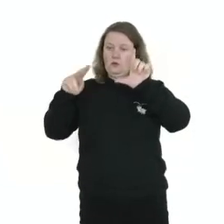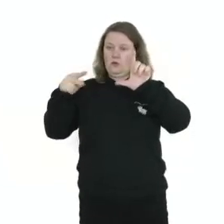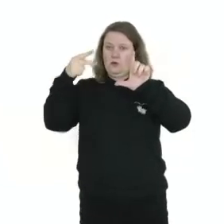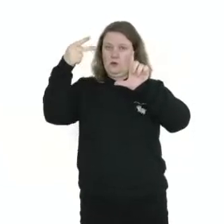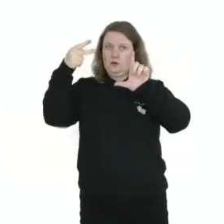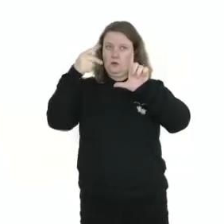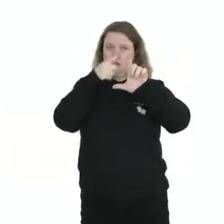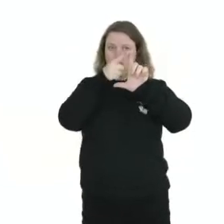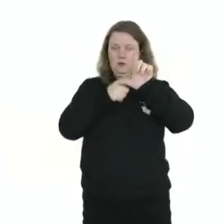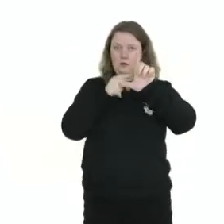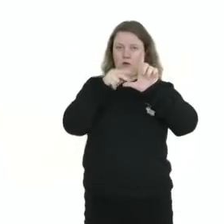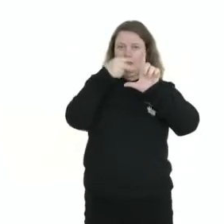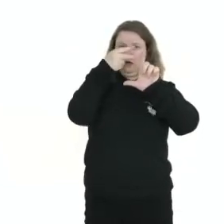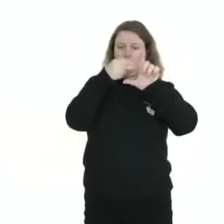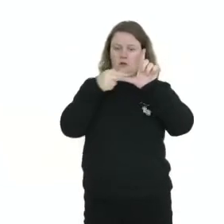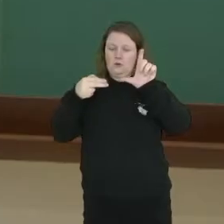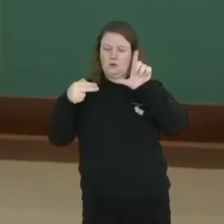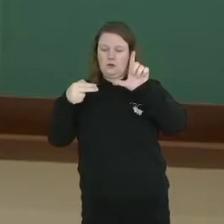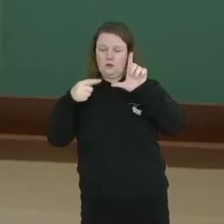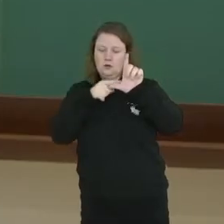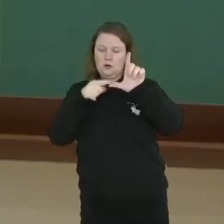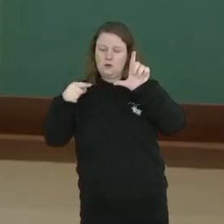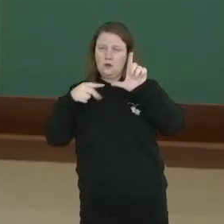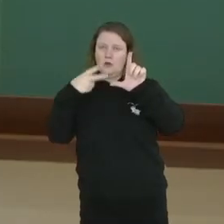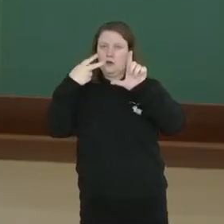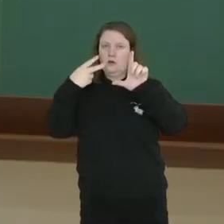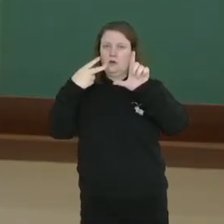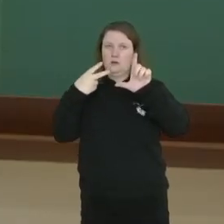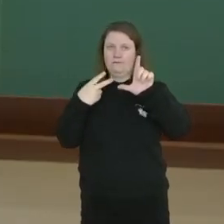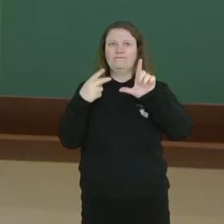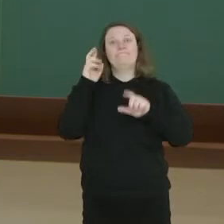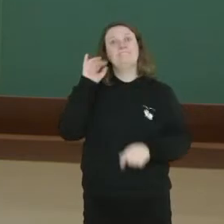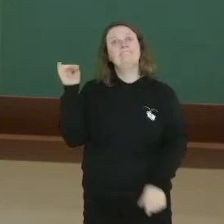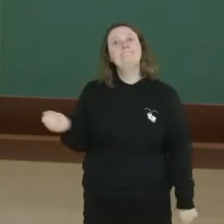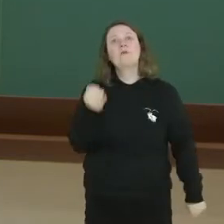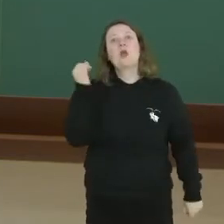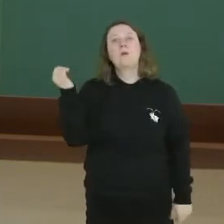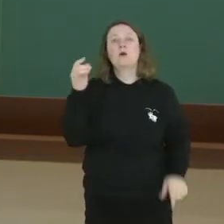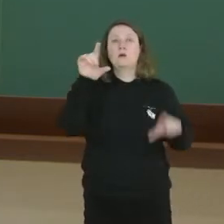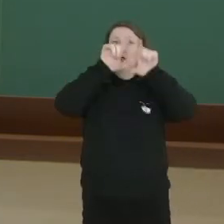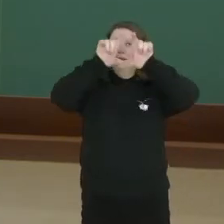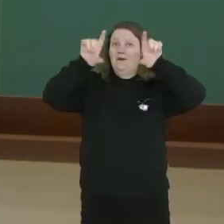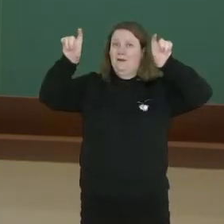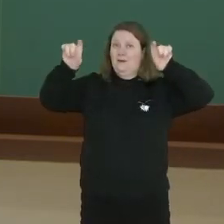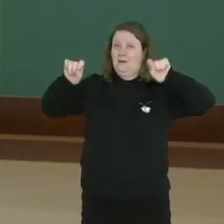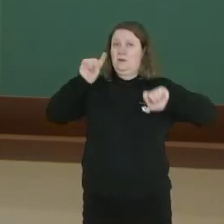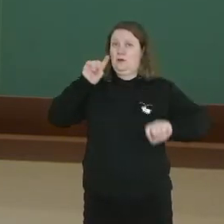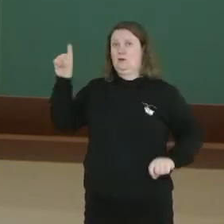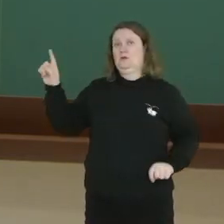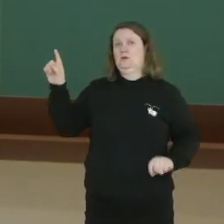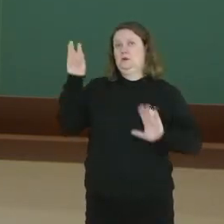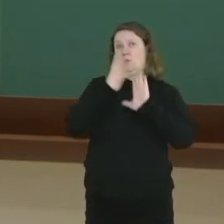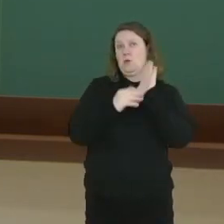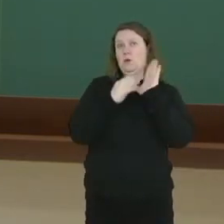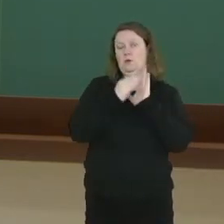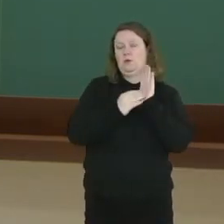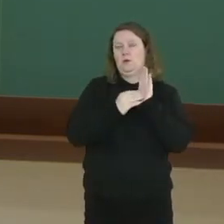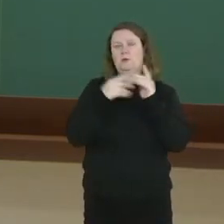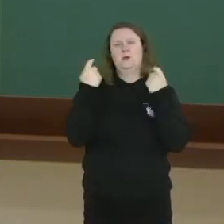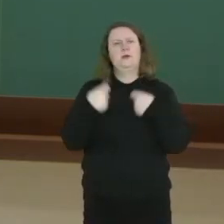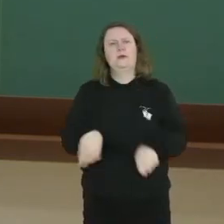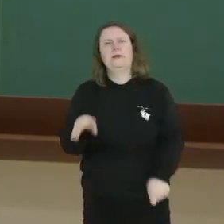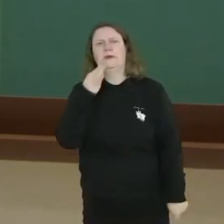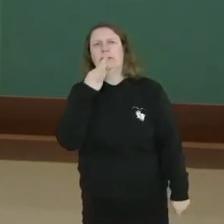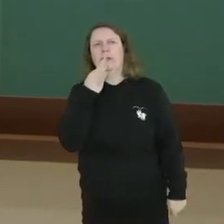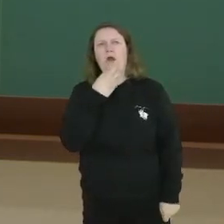cateto ao quadrado mais o outro ao quadrado. Então, bem importante você tomar nota, você registrar isso aqui, ó, tá? Mas você tem que saber quem é A, B e